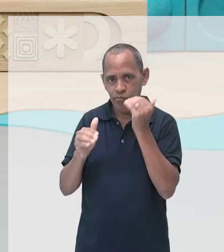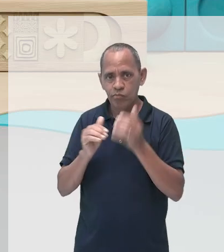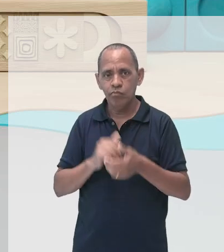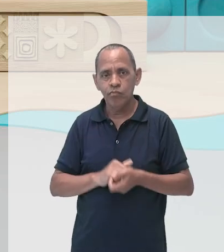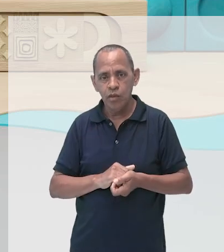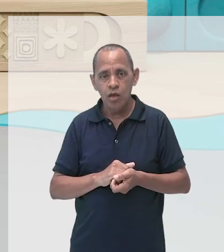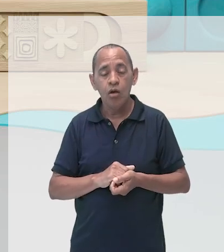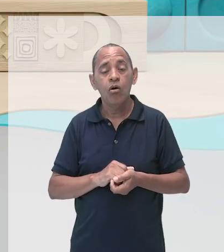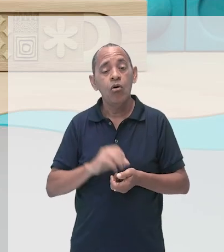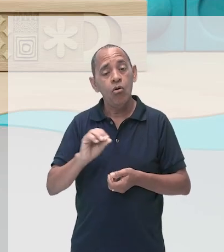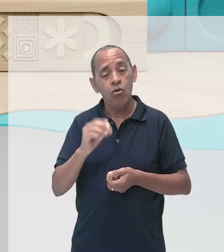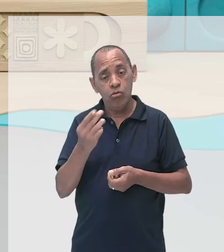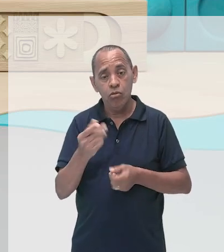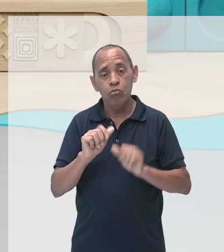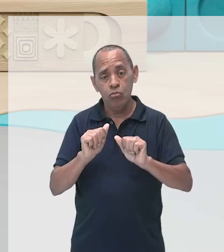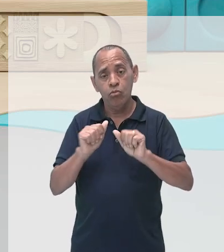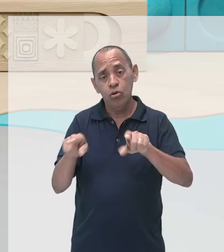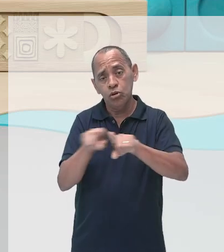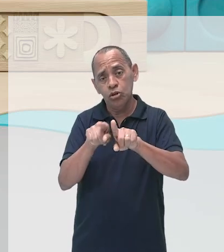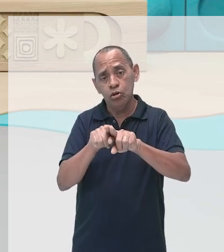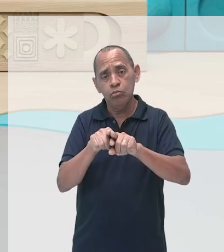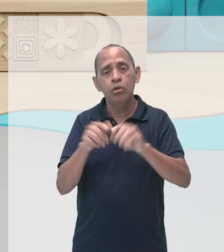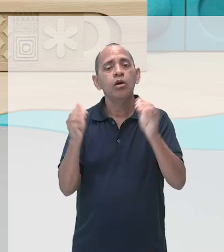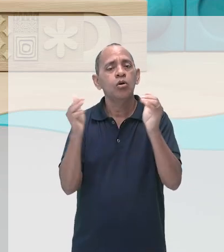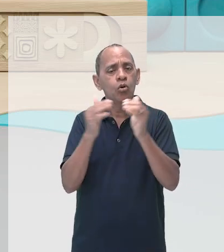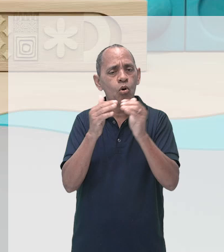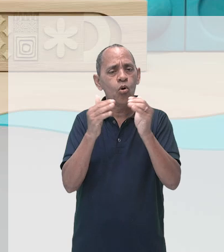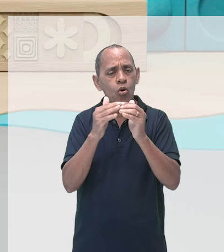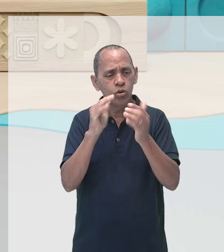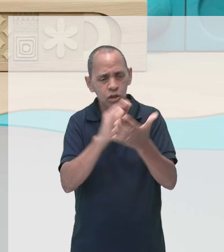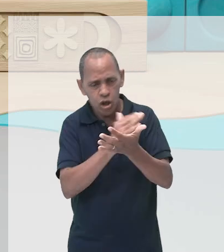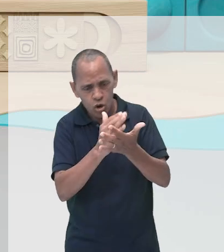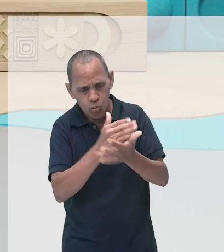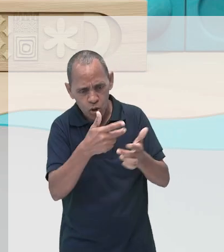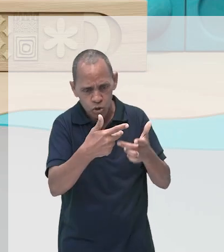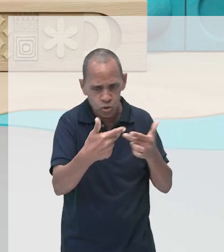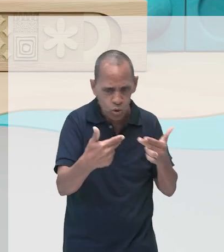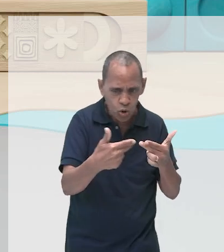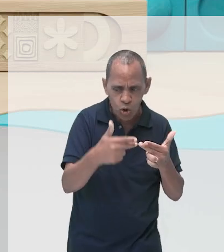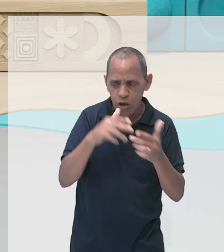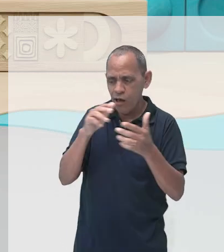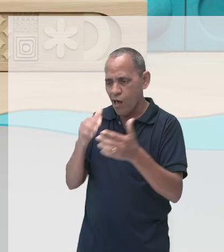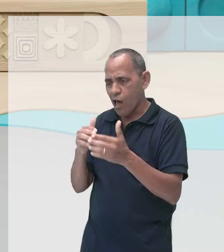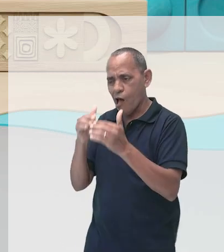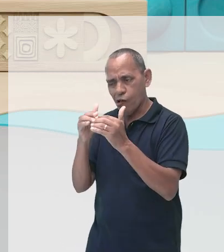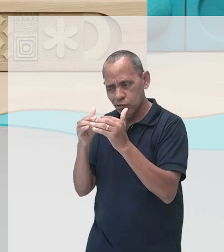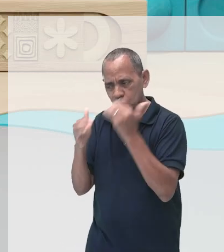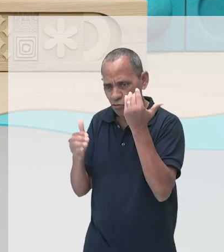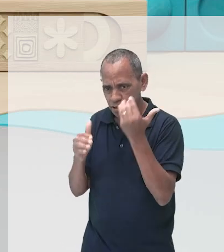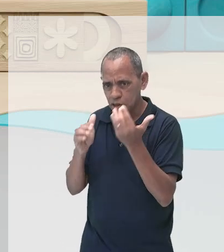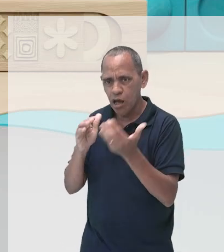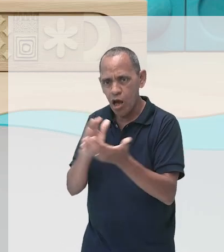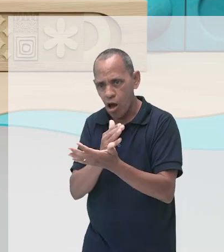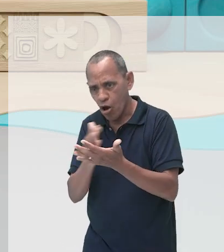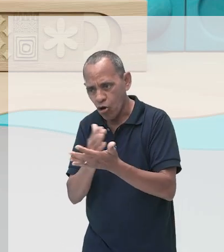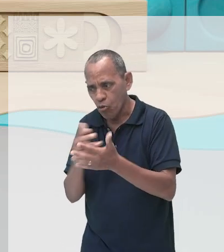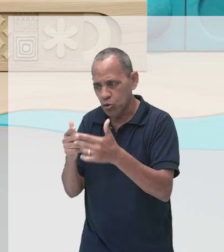Ou você pode, de repente, concordar em parte e não concordar com outra parte. Aí você vai ter um movimento argumentativo